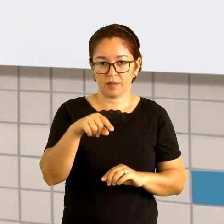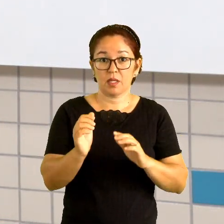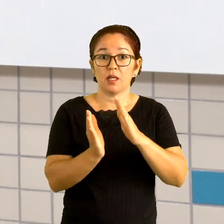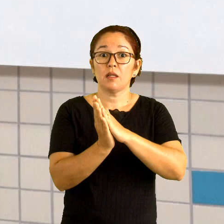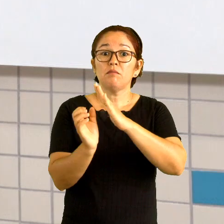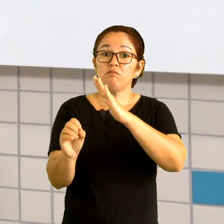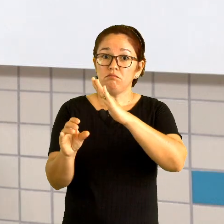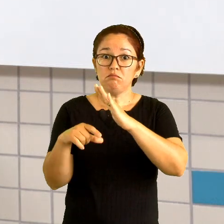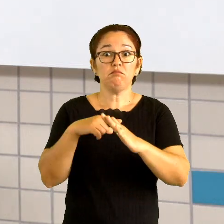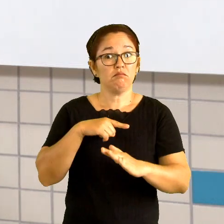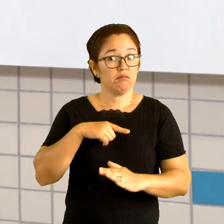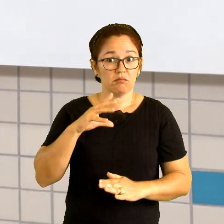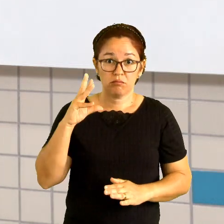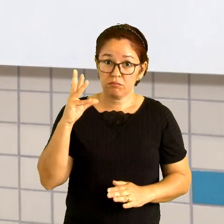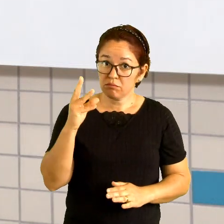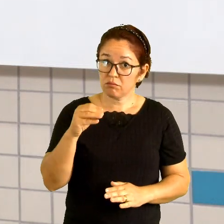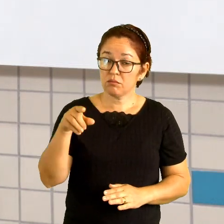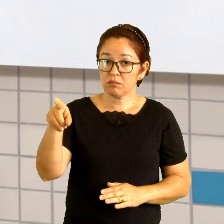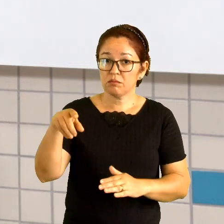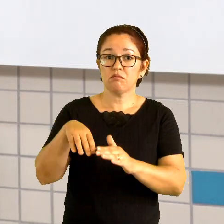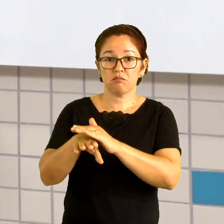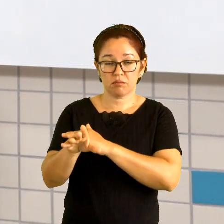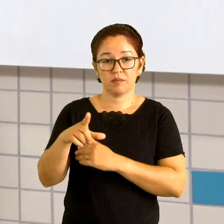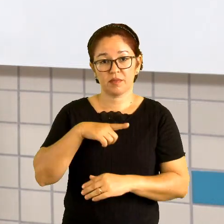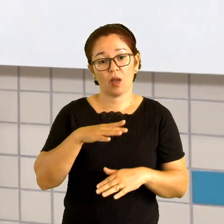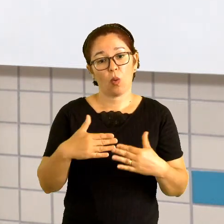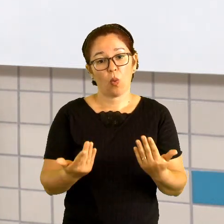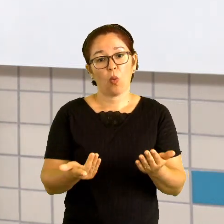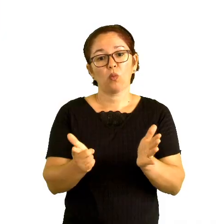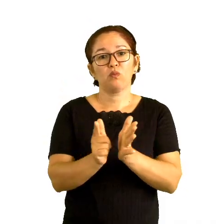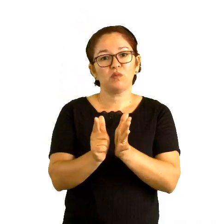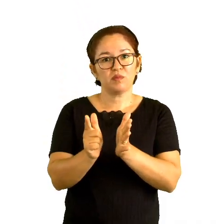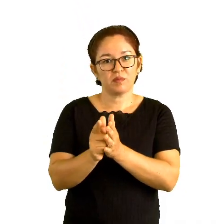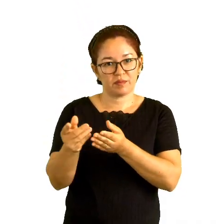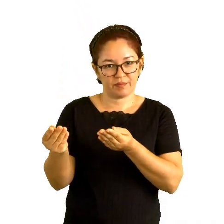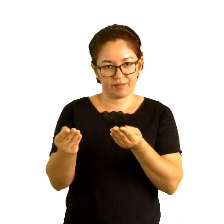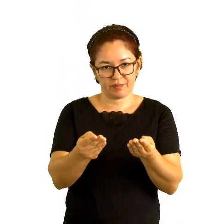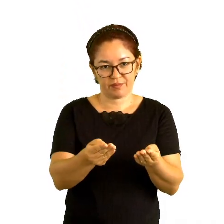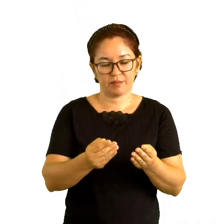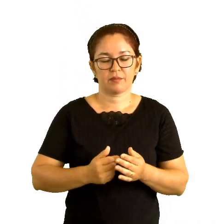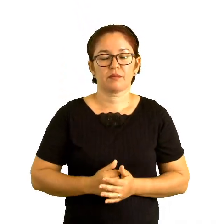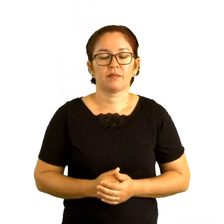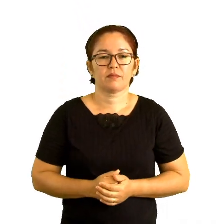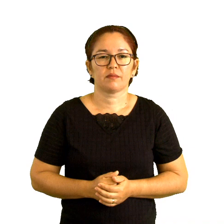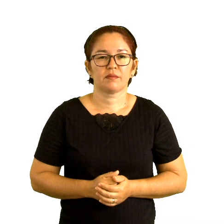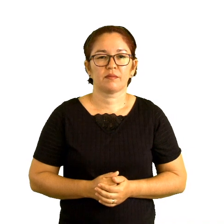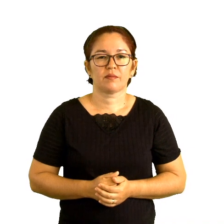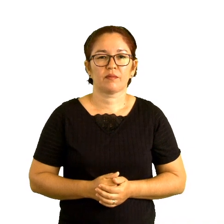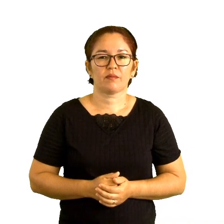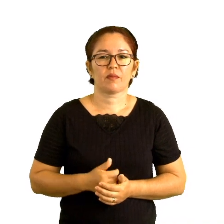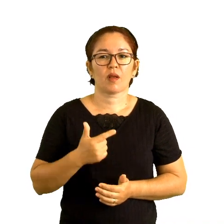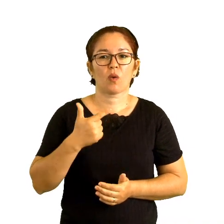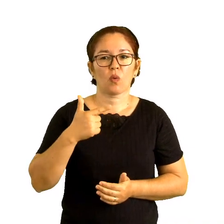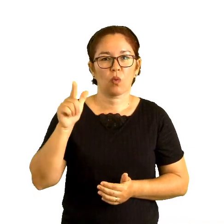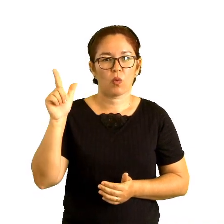para você responder ou na sua atividade impressa. Vamos para a próxima? Vamos acompanhar comigo lá no